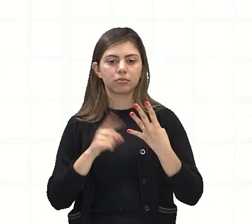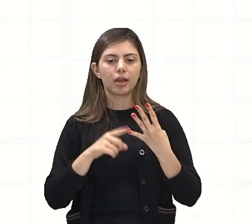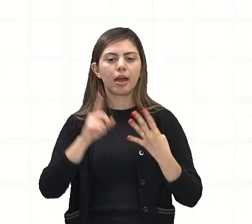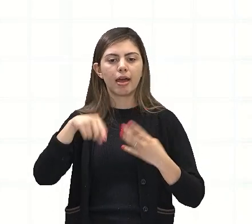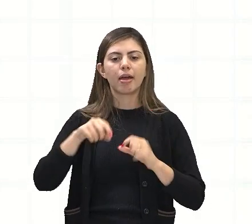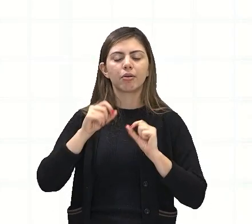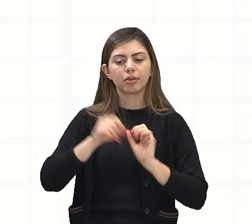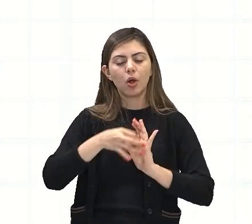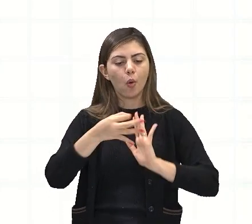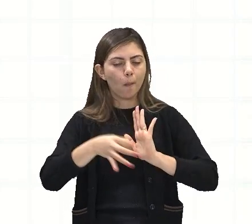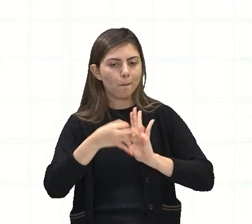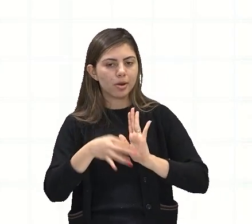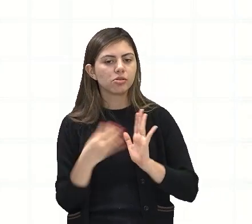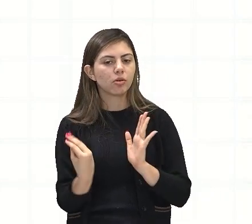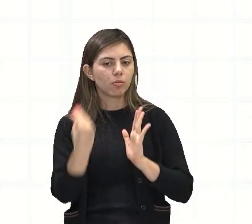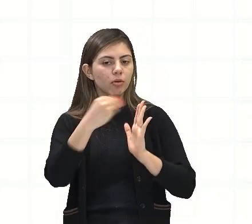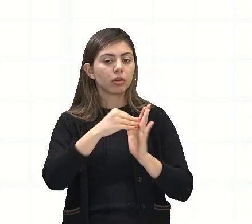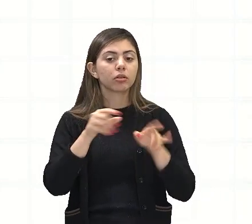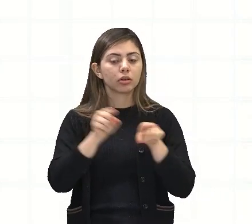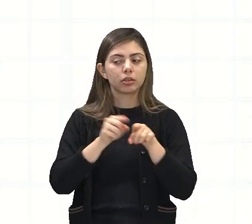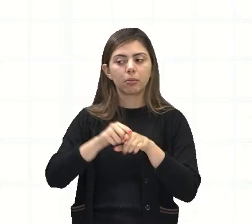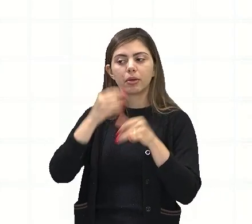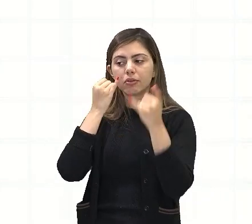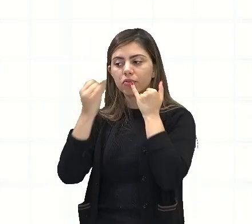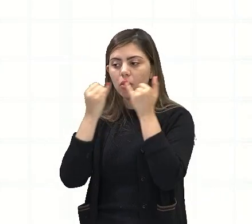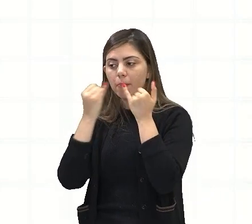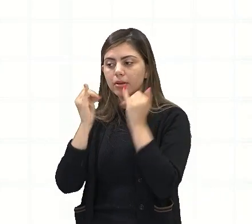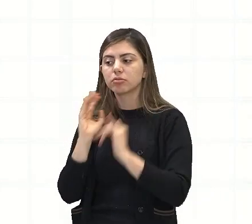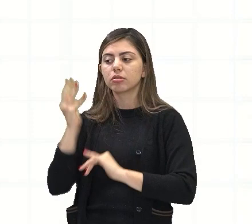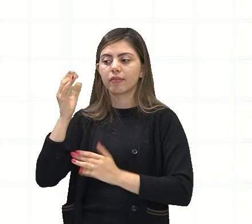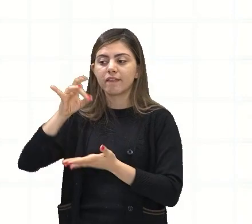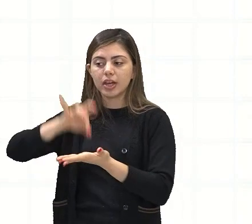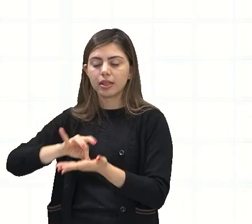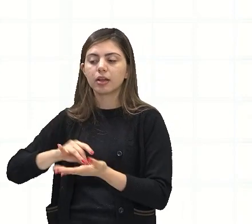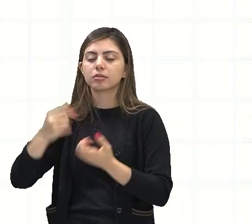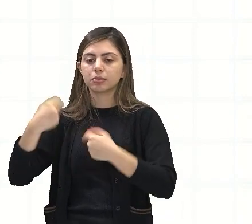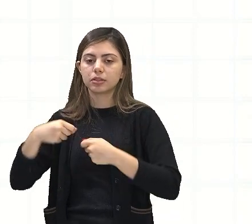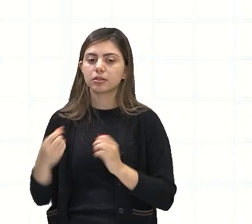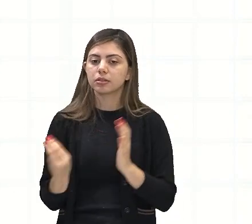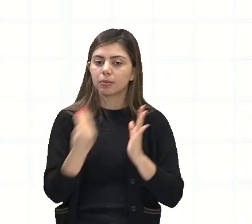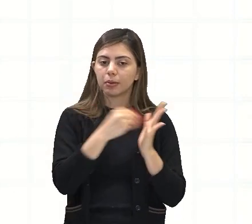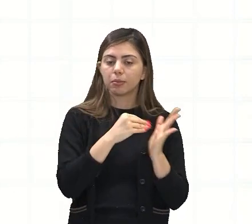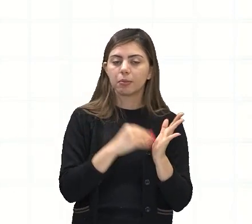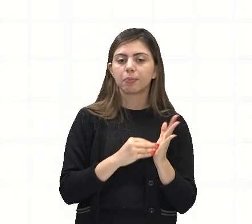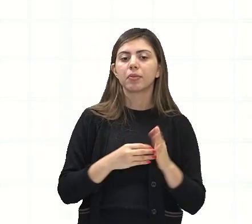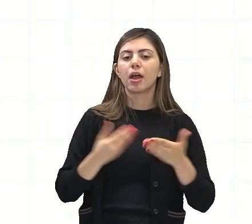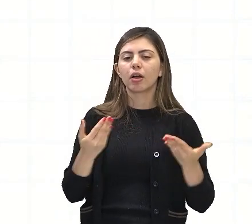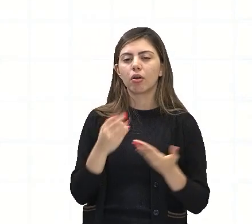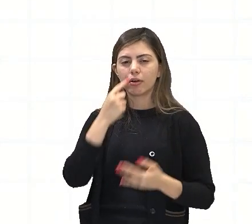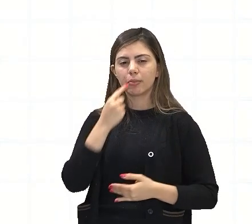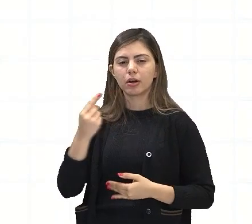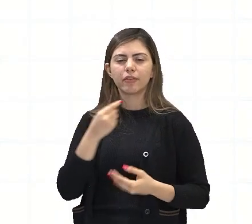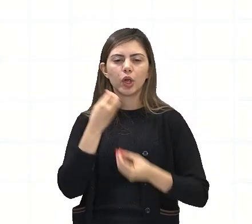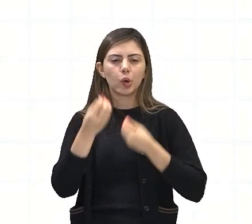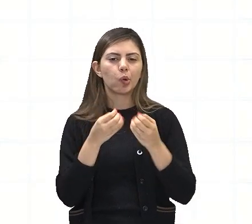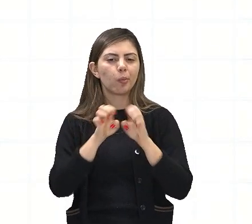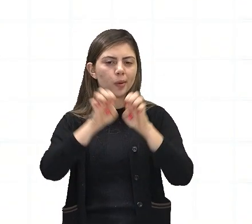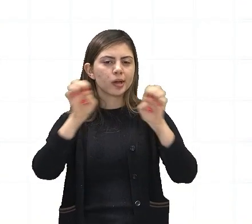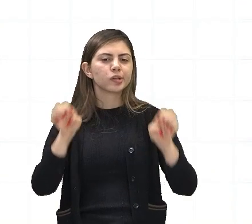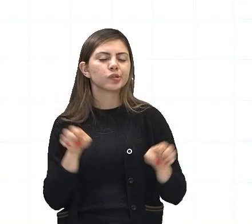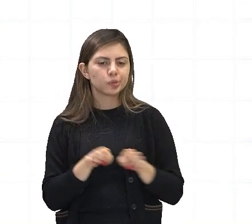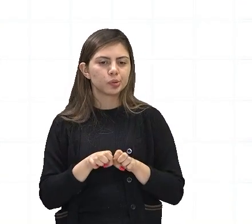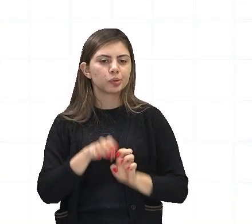apresentar a tese, a opinião e fundamentar em argumento, nós vamos conhecer a estrutura. Já conhecemos as